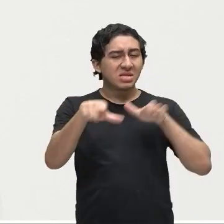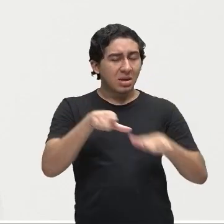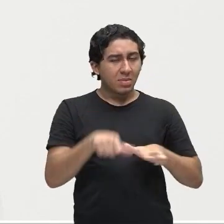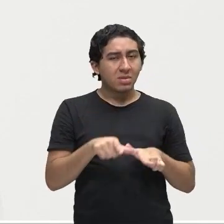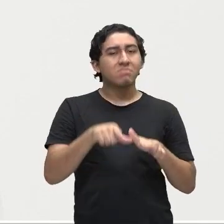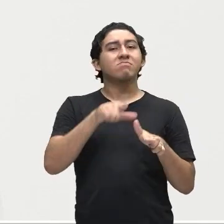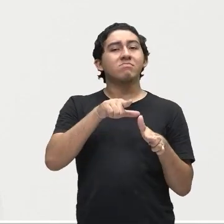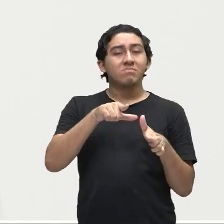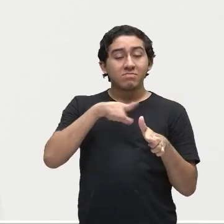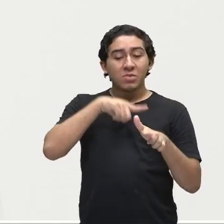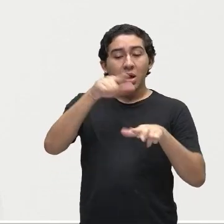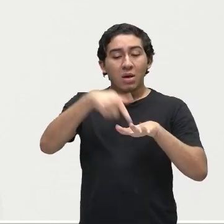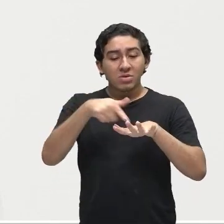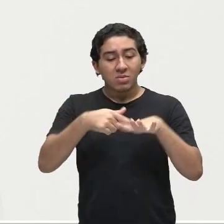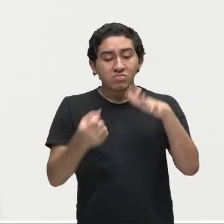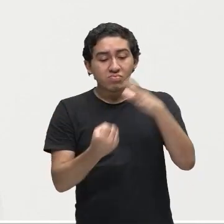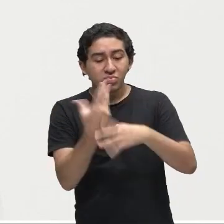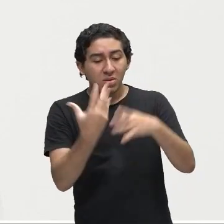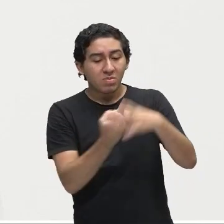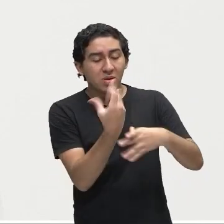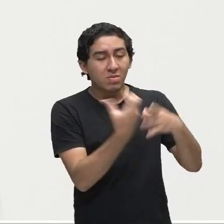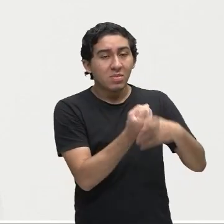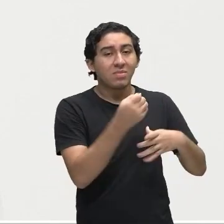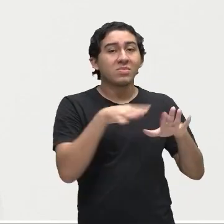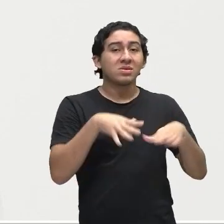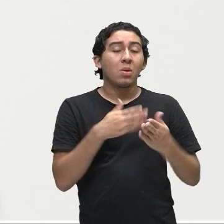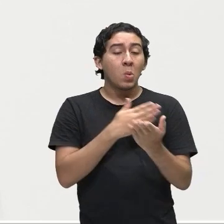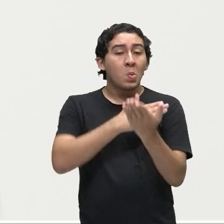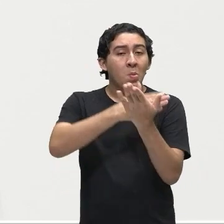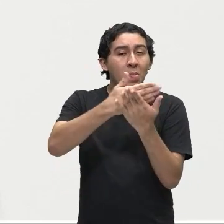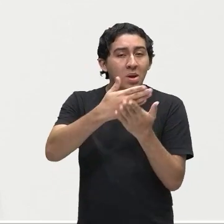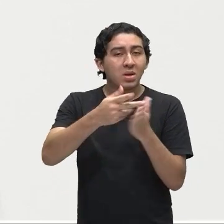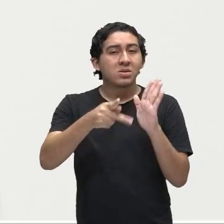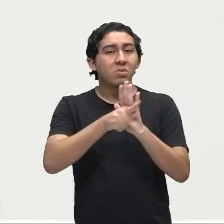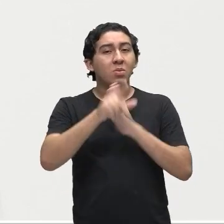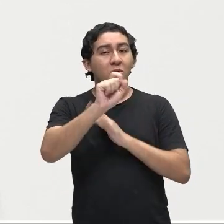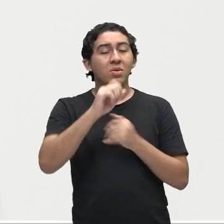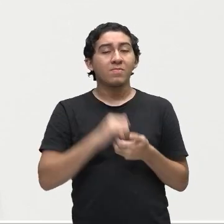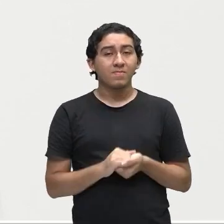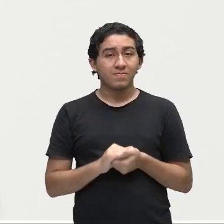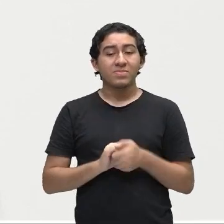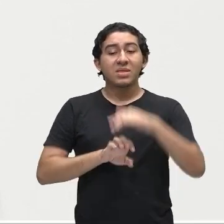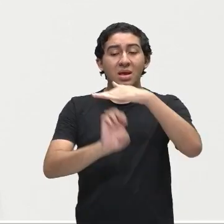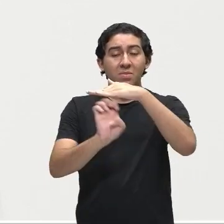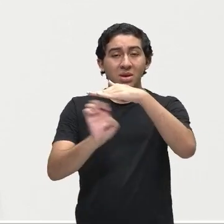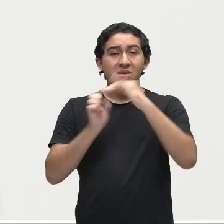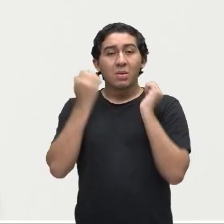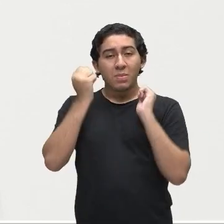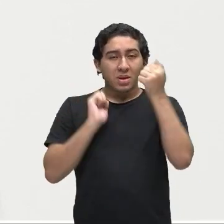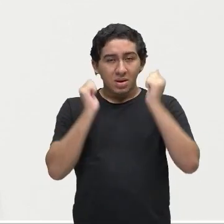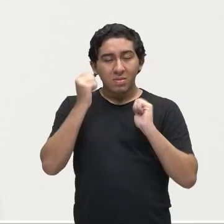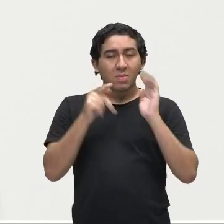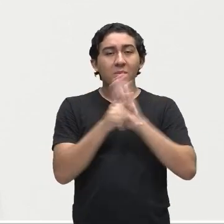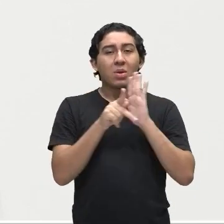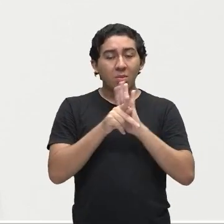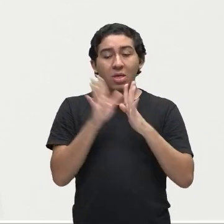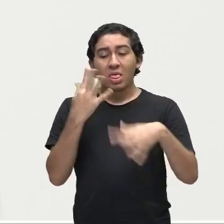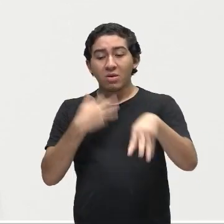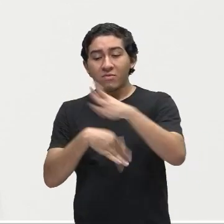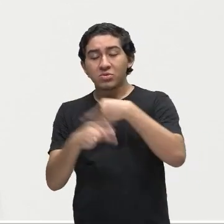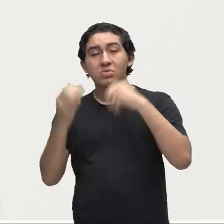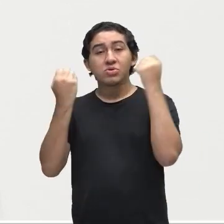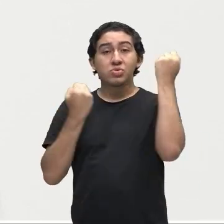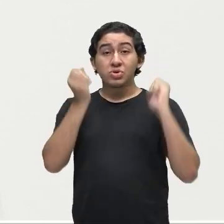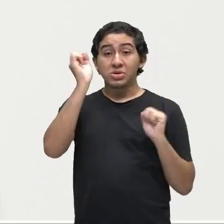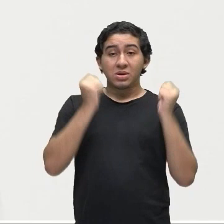o surgimento daquilo que lá na frente vai dar origem às fábricas durante o período das grandes revoluções